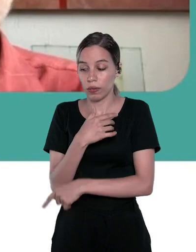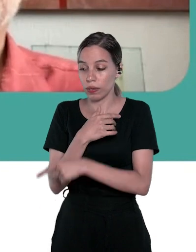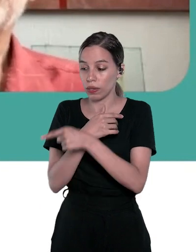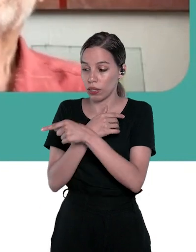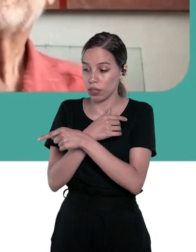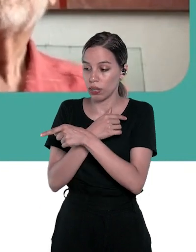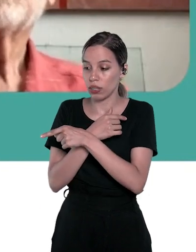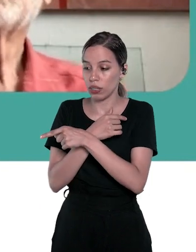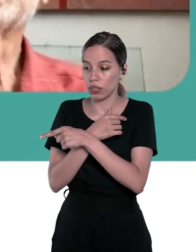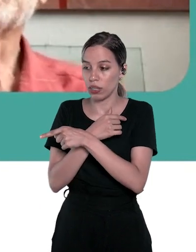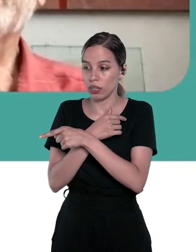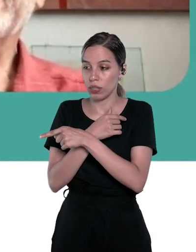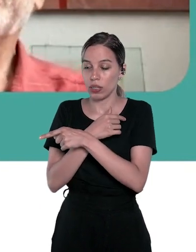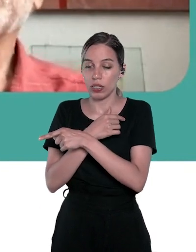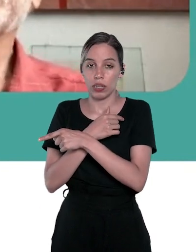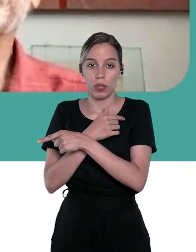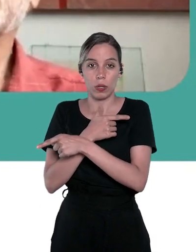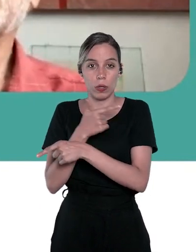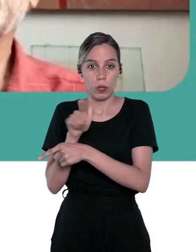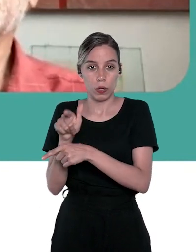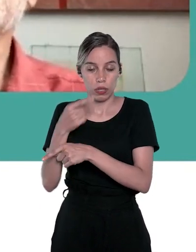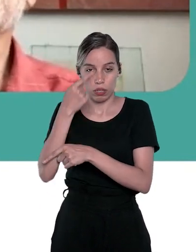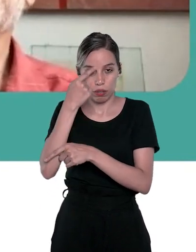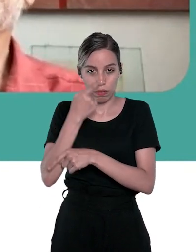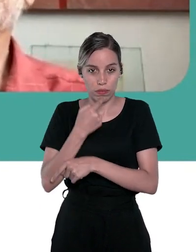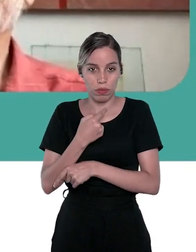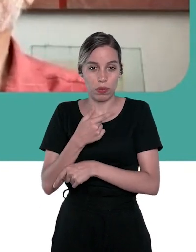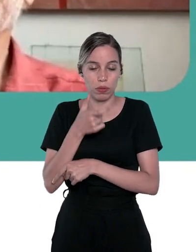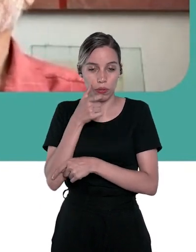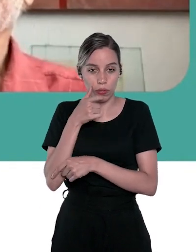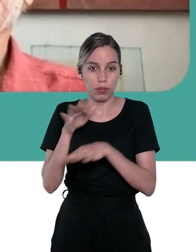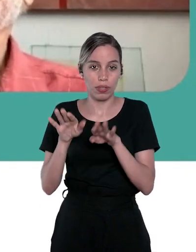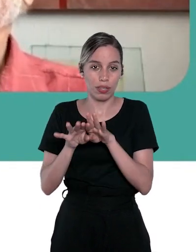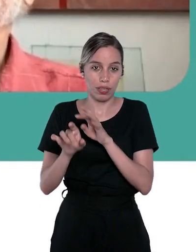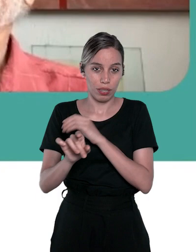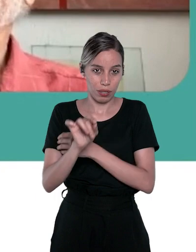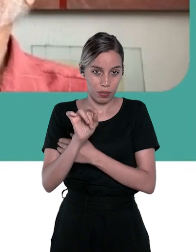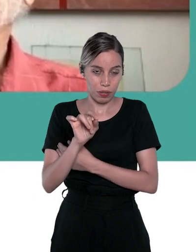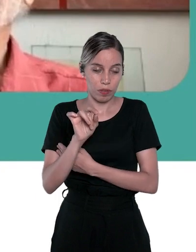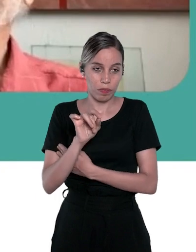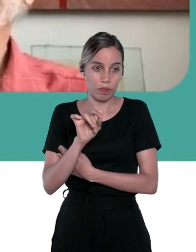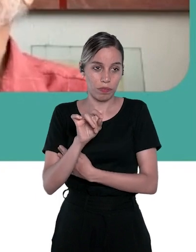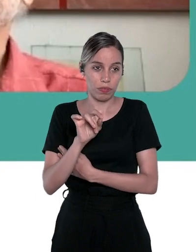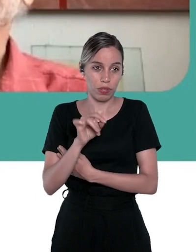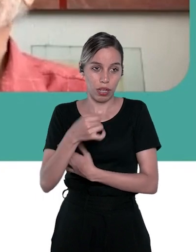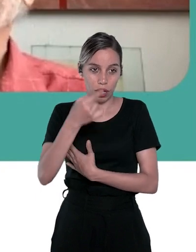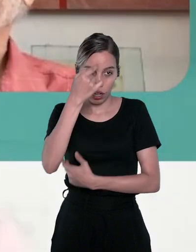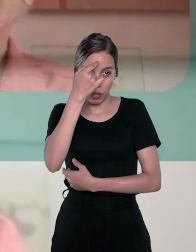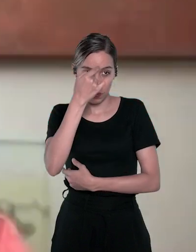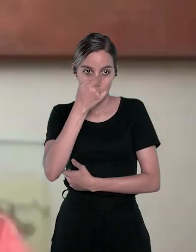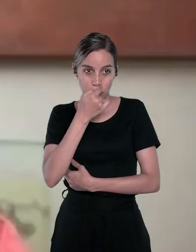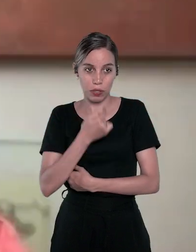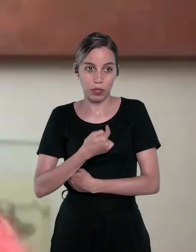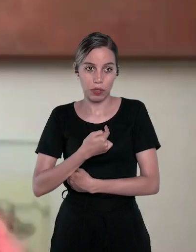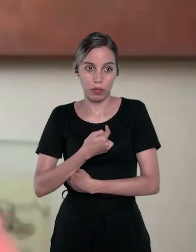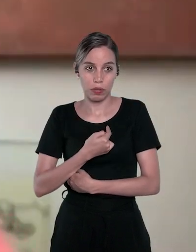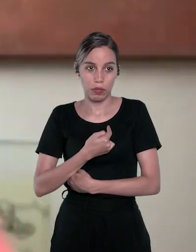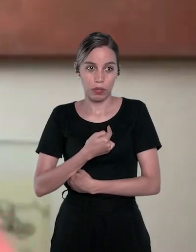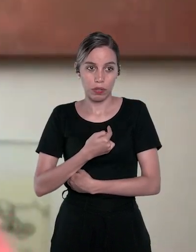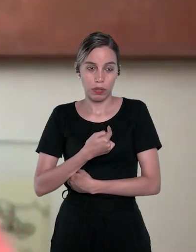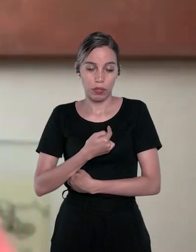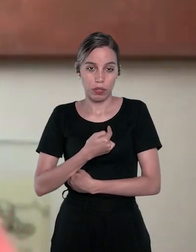fontes. Outro perfil também curioso que existe aí é o perfil do